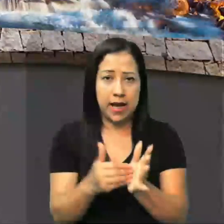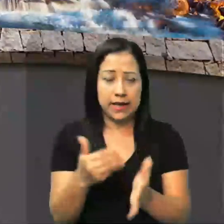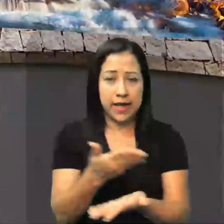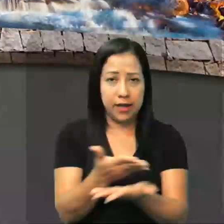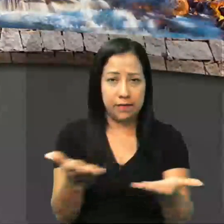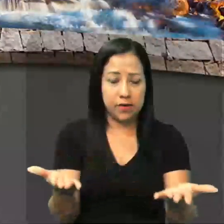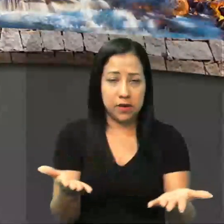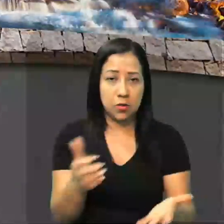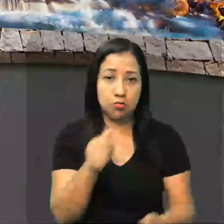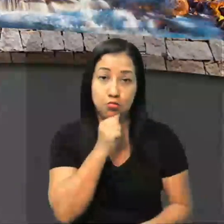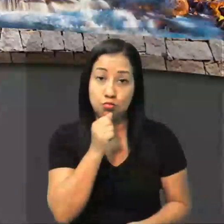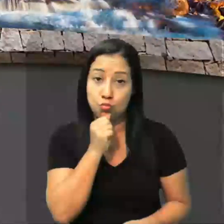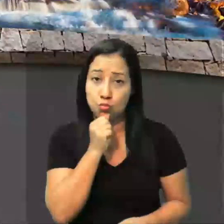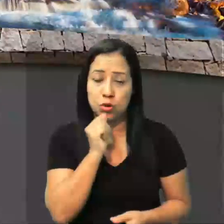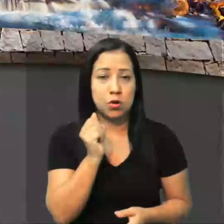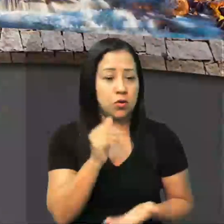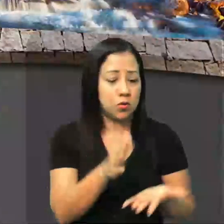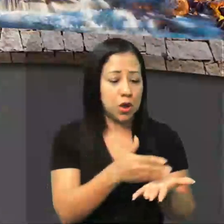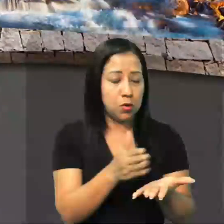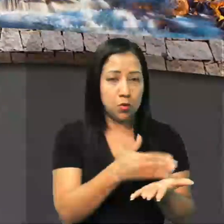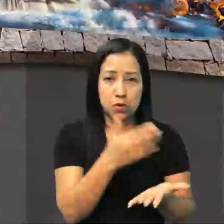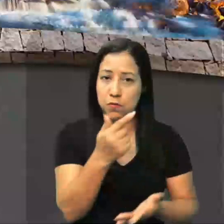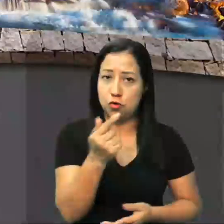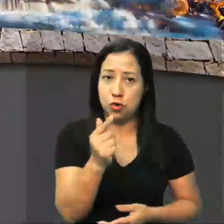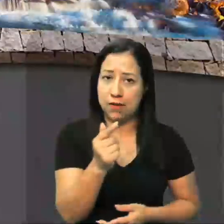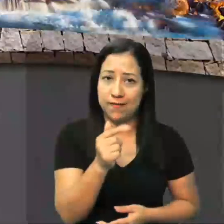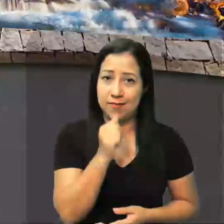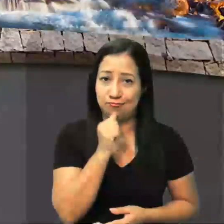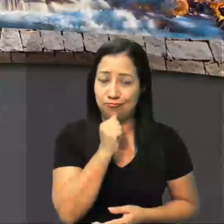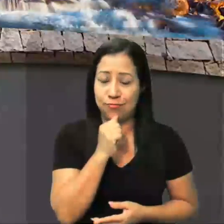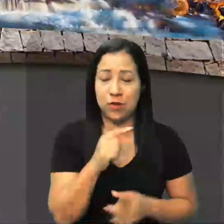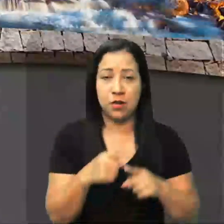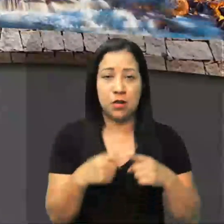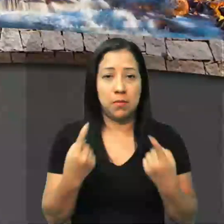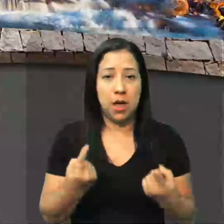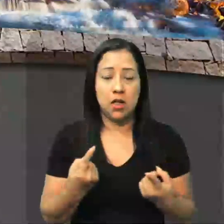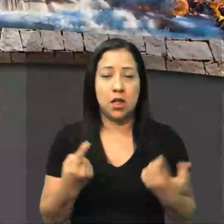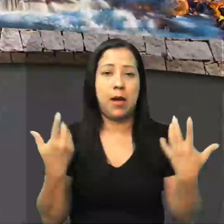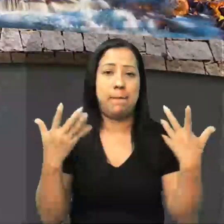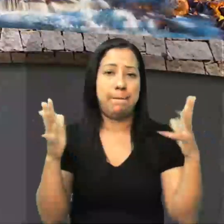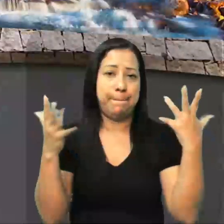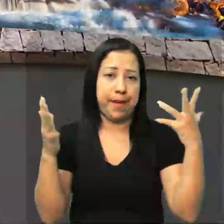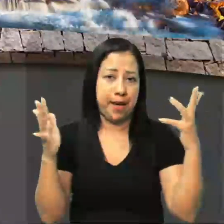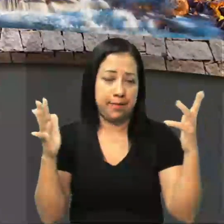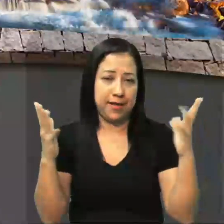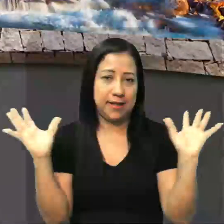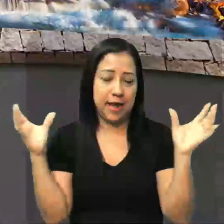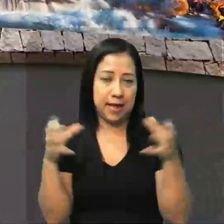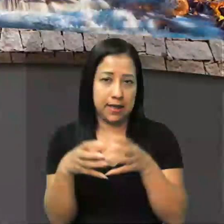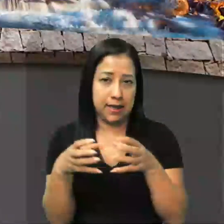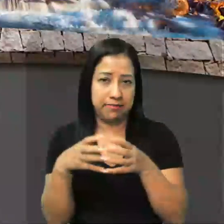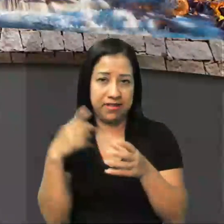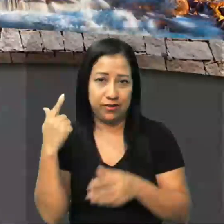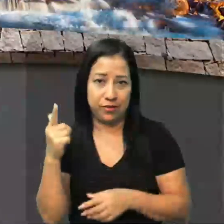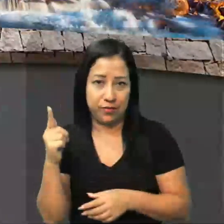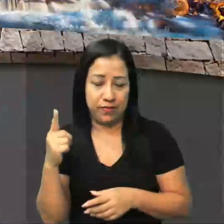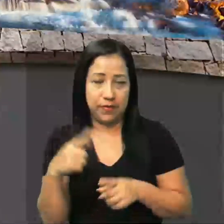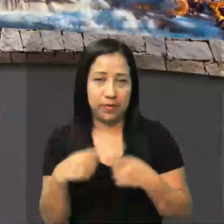nem nos livros de geografia ainda. Portanto, parabéns a toda essa equipe aí por esse